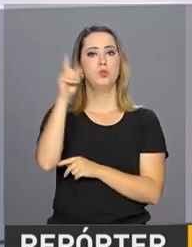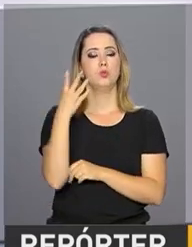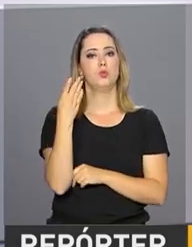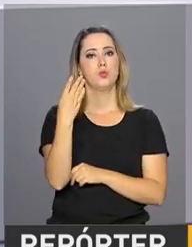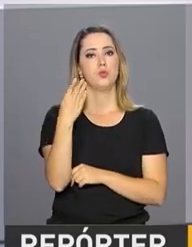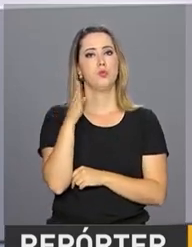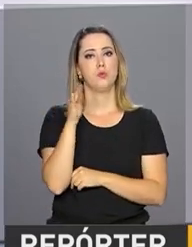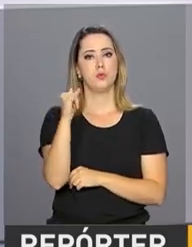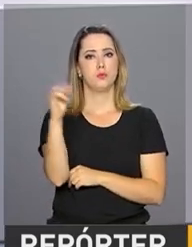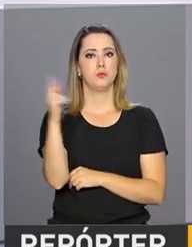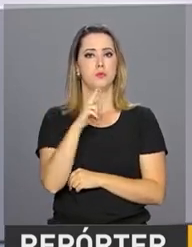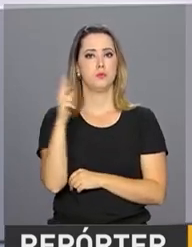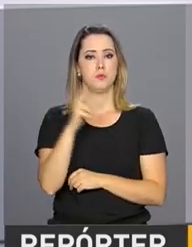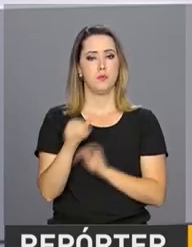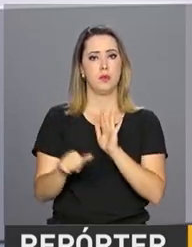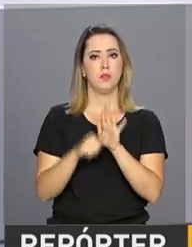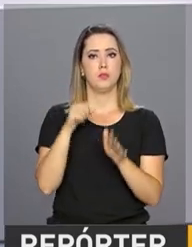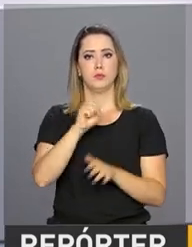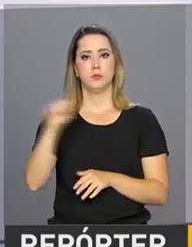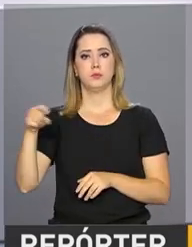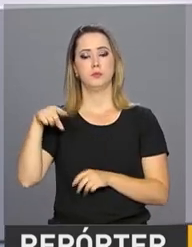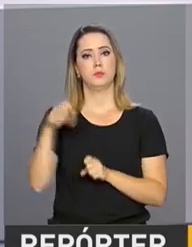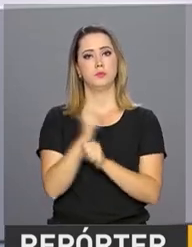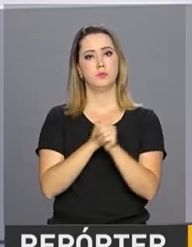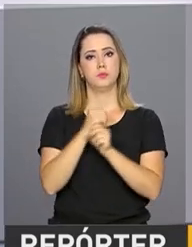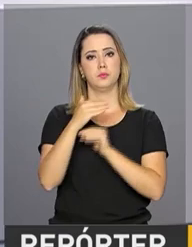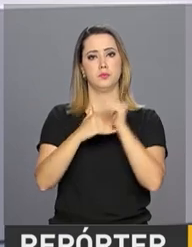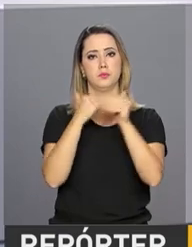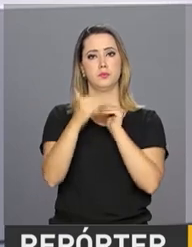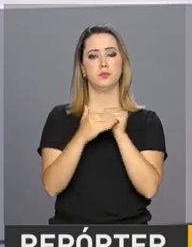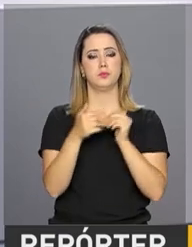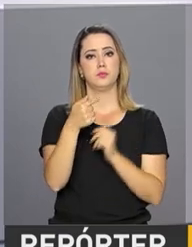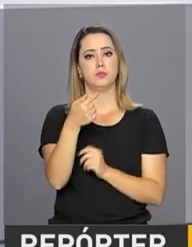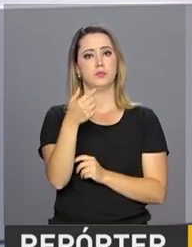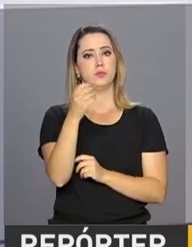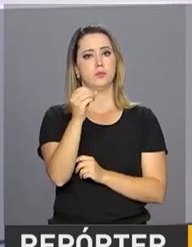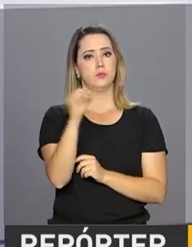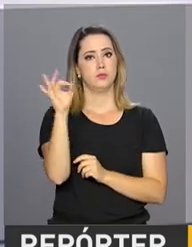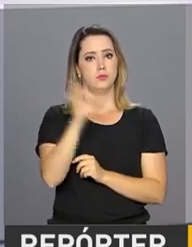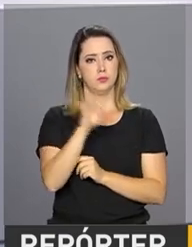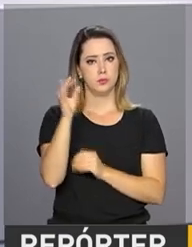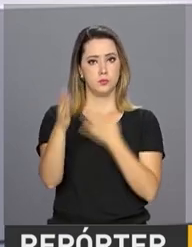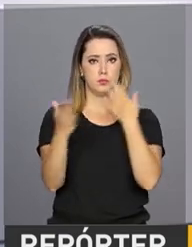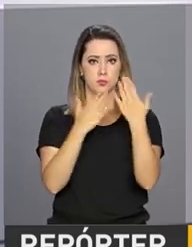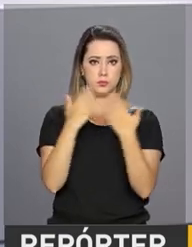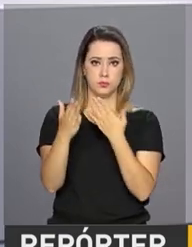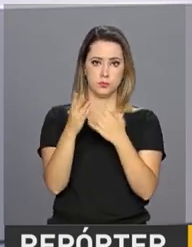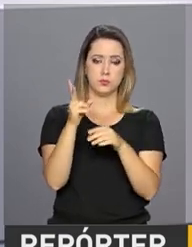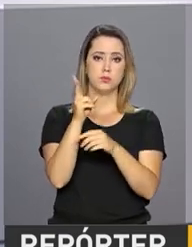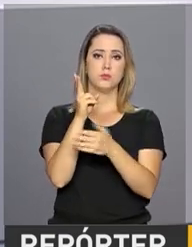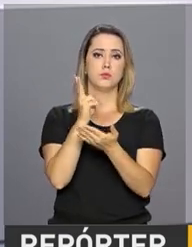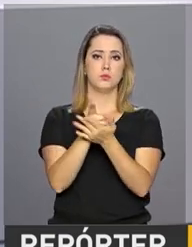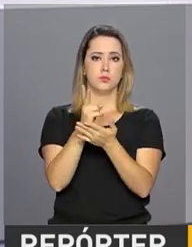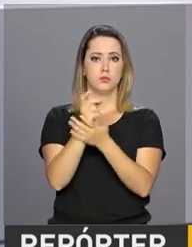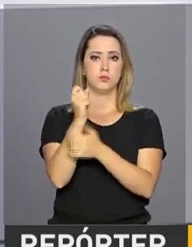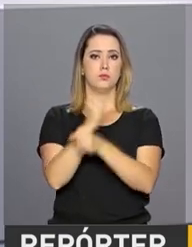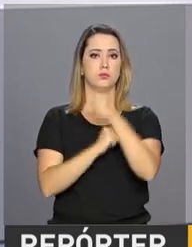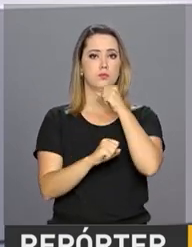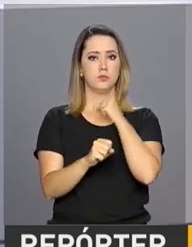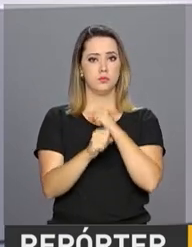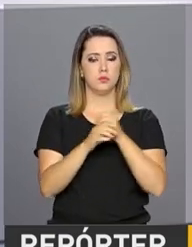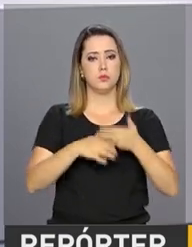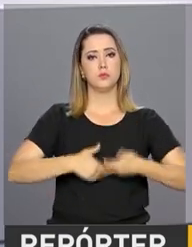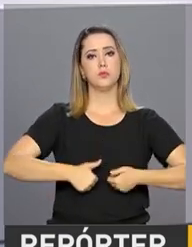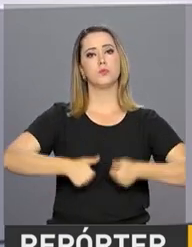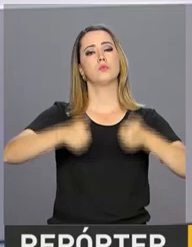de reais no primeiro semestre deste ano foi um crescimento de quase 70 por cento em relação ao mesmo período do ano passado eo